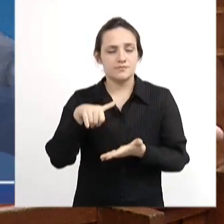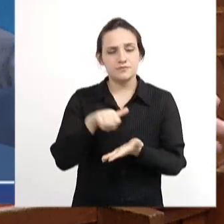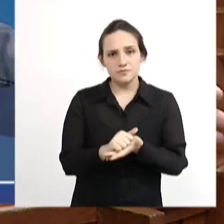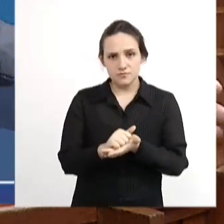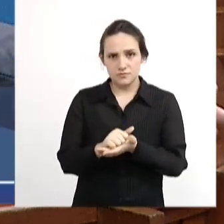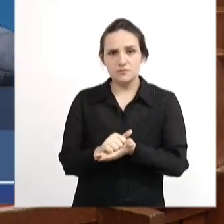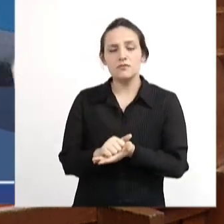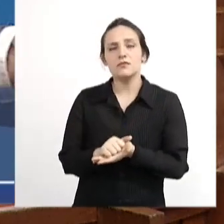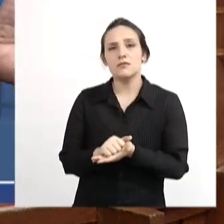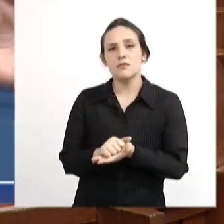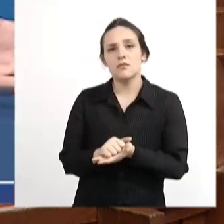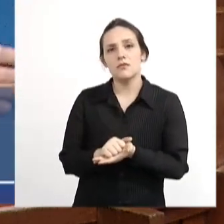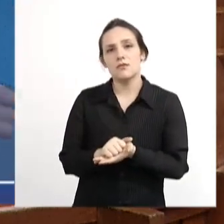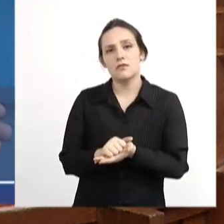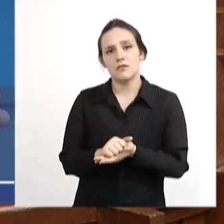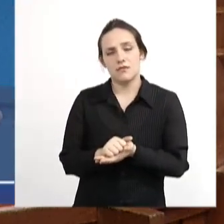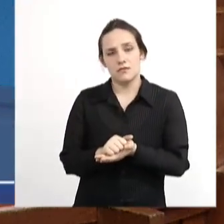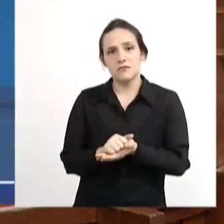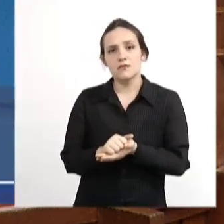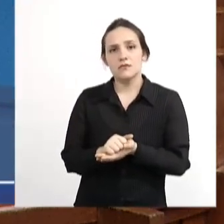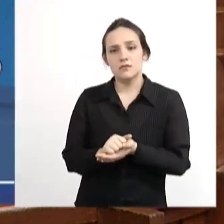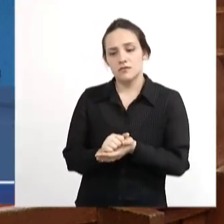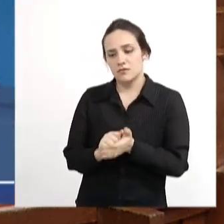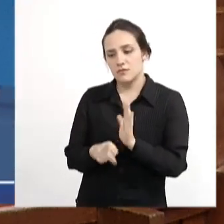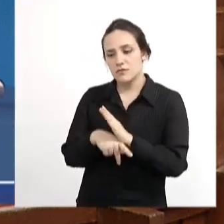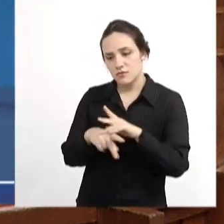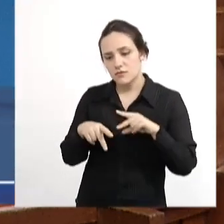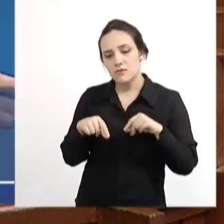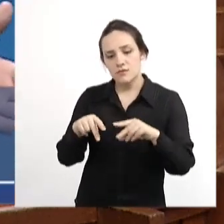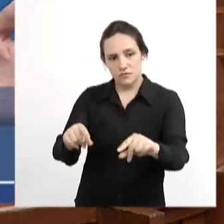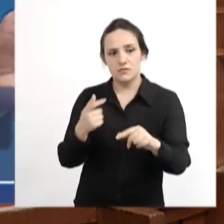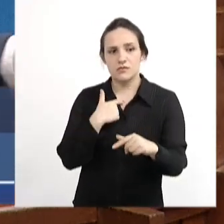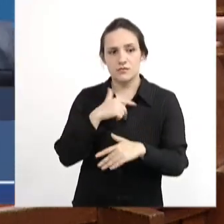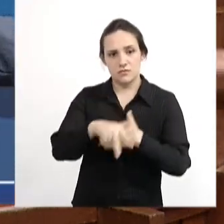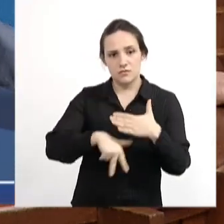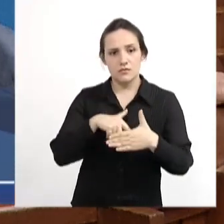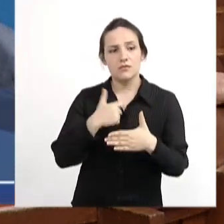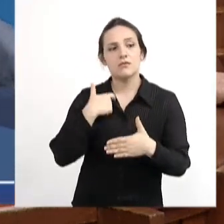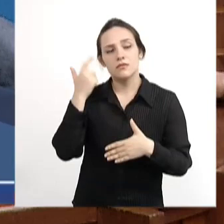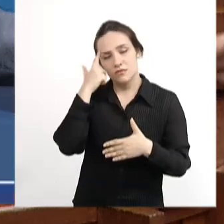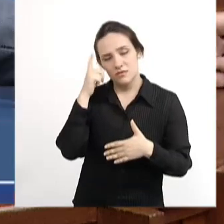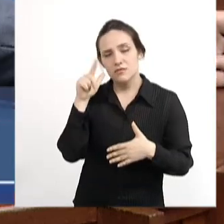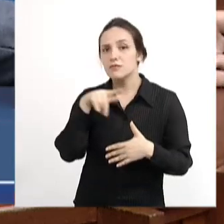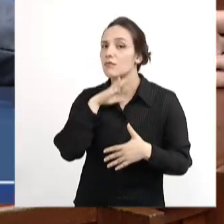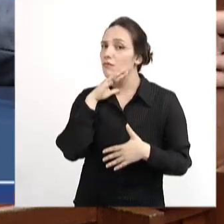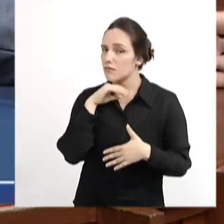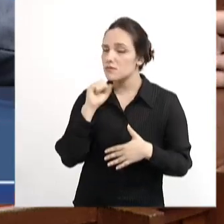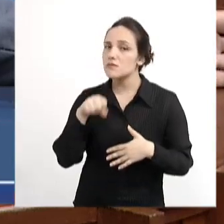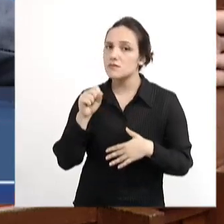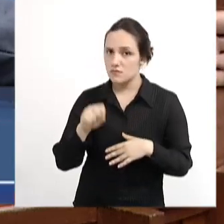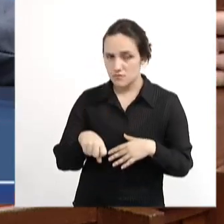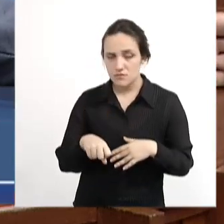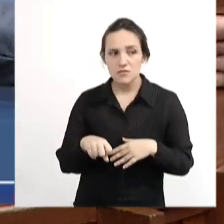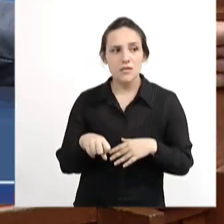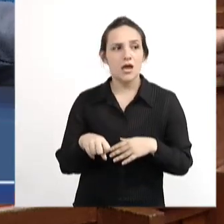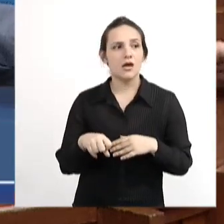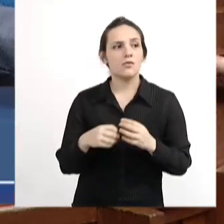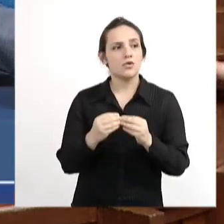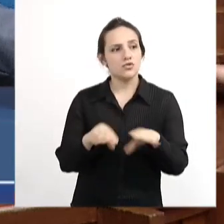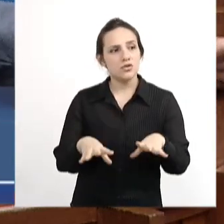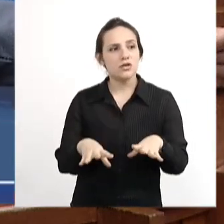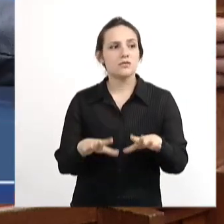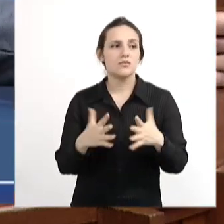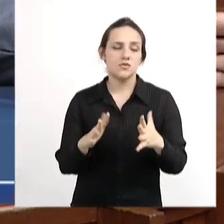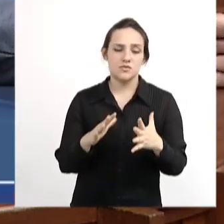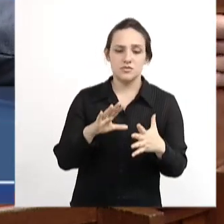inscrições ou abram. Então, isso é um assunto que eu trago à tribuna, que eu acho que aflige mais de 70, 80